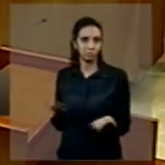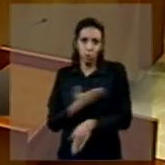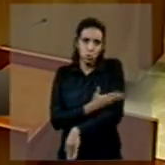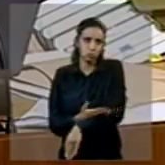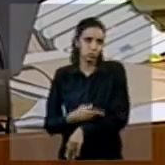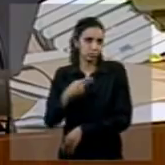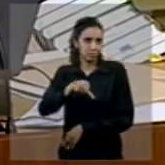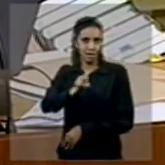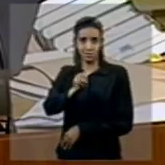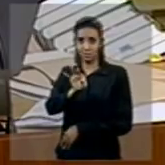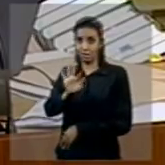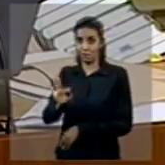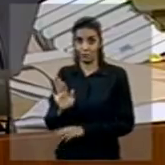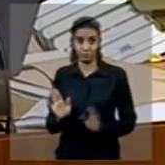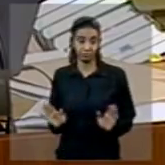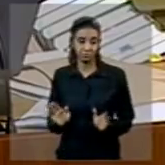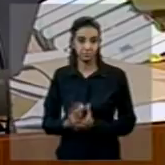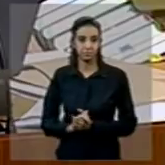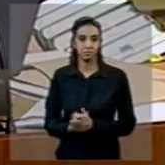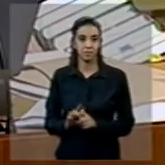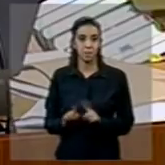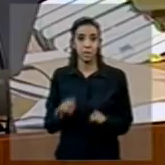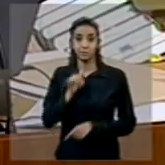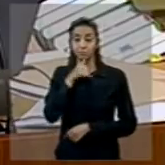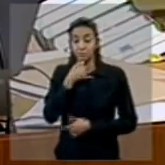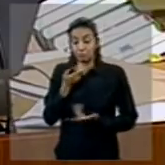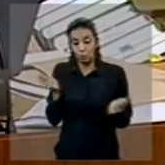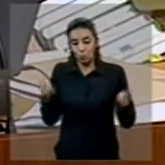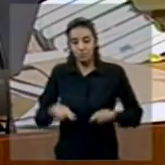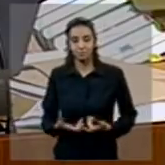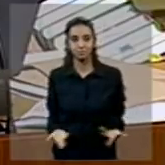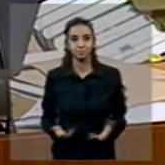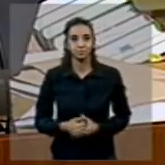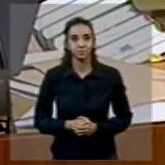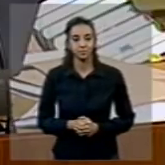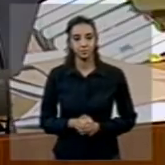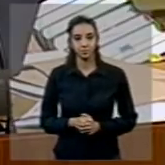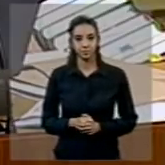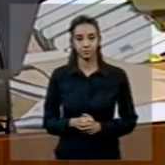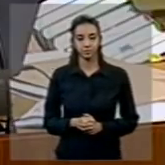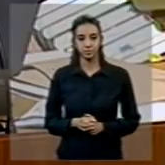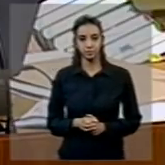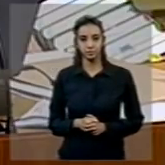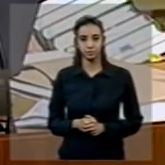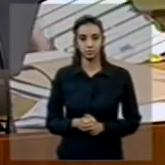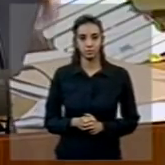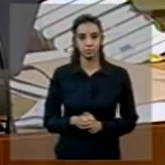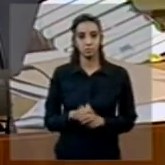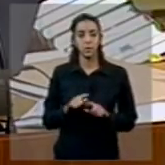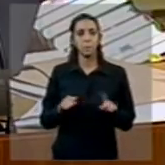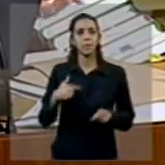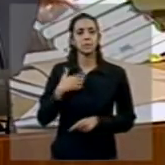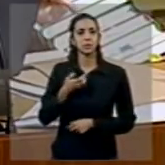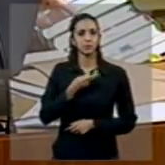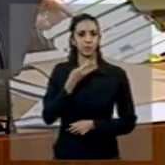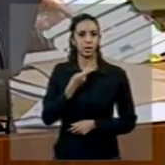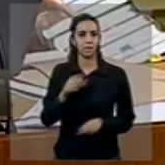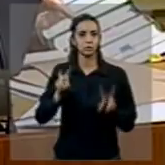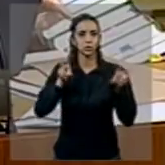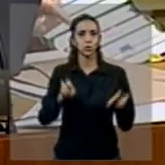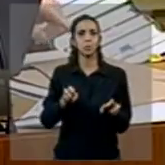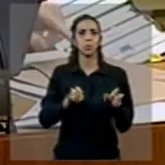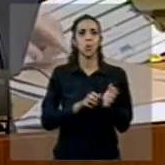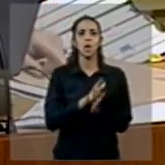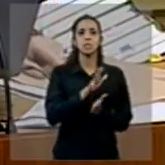Supremo Tribunal Federal, infelizmente sem sucesso. Mas, de qualquer maneira, eu queria me referir à questão do